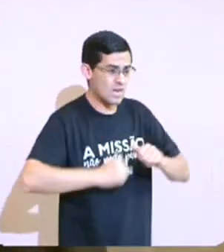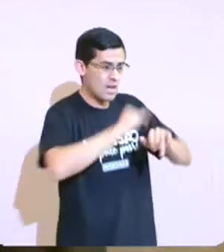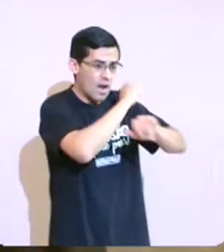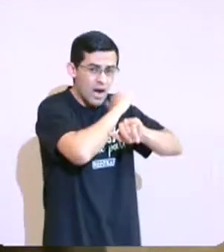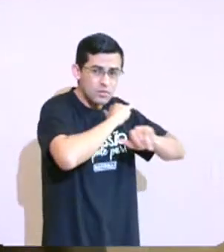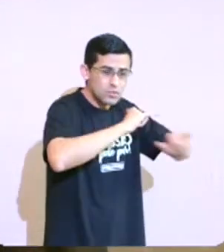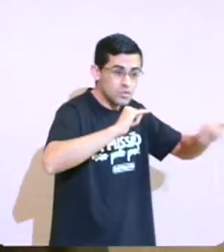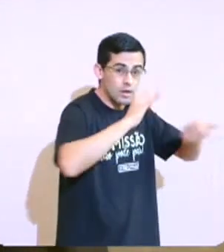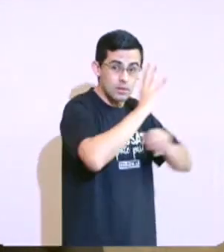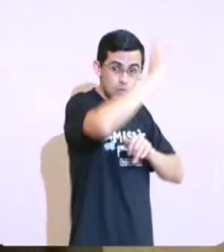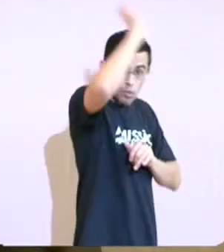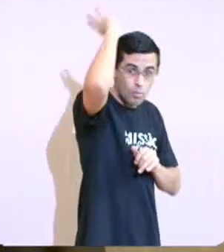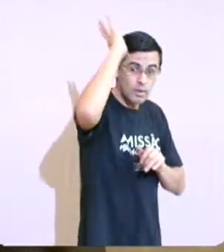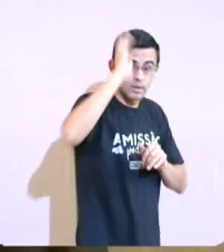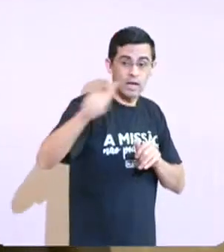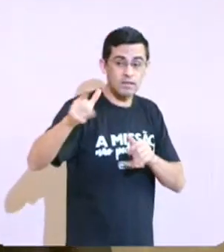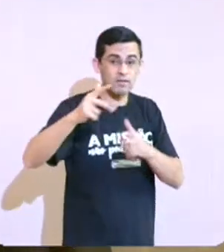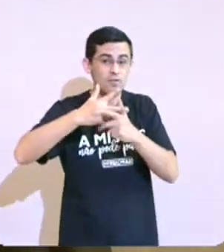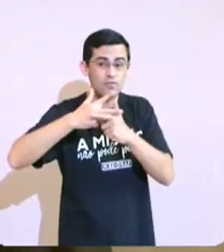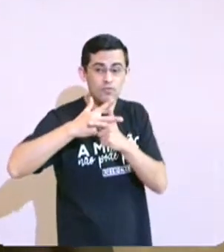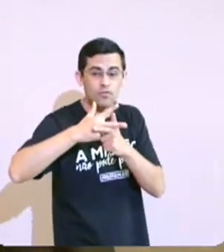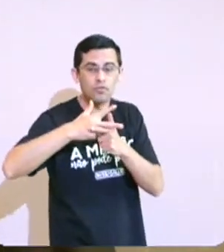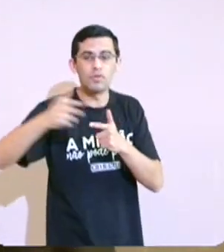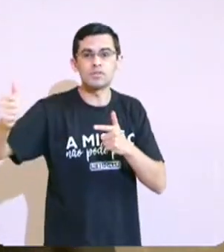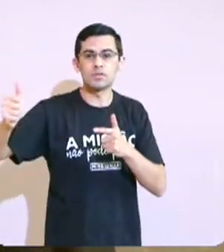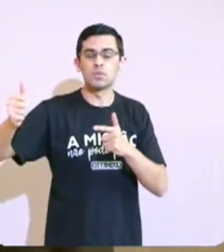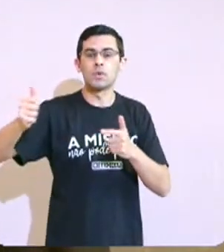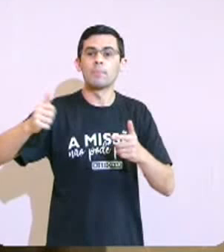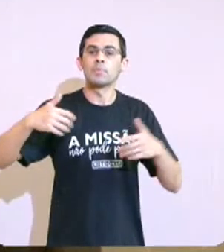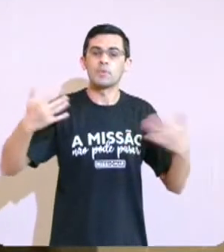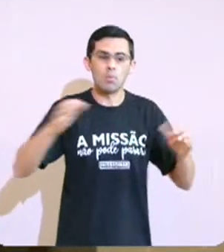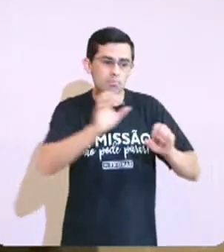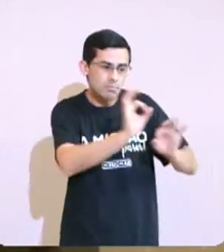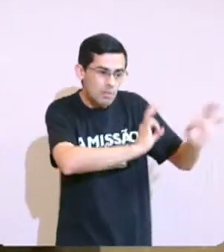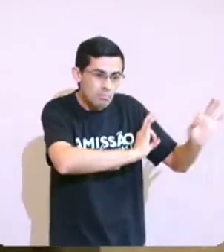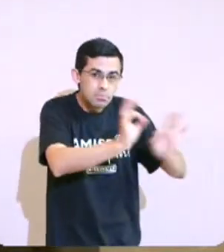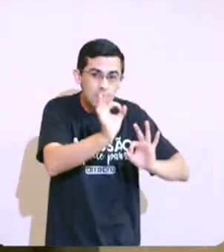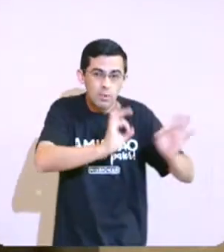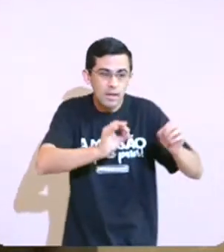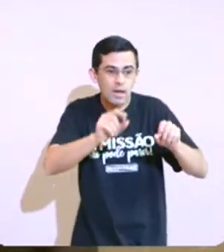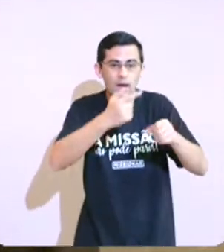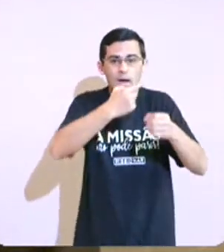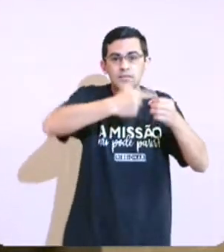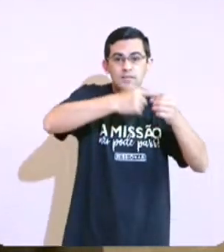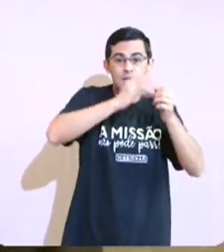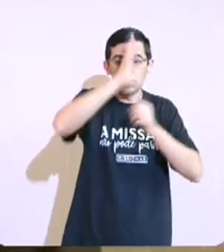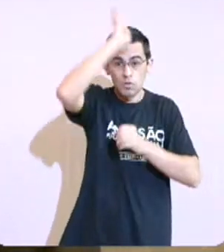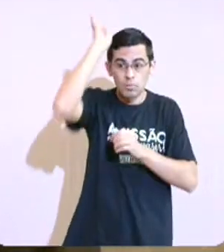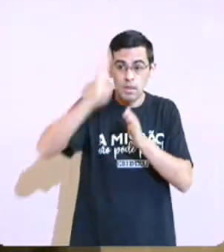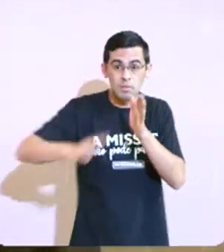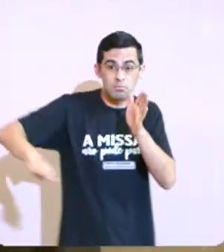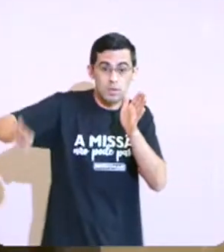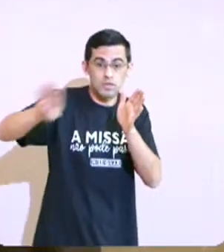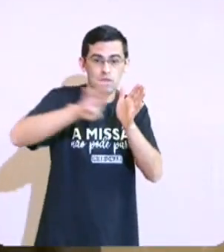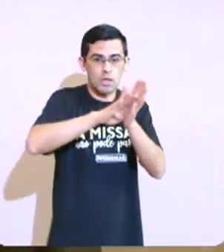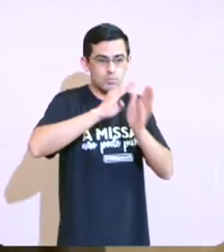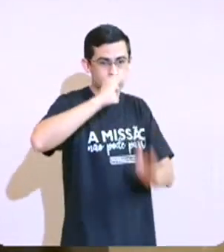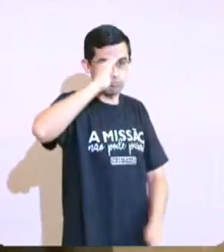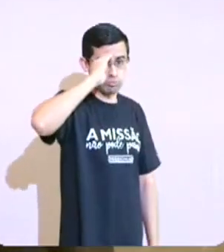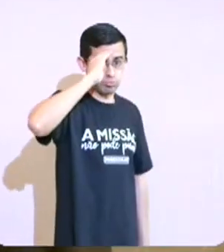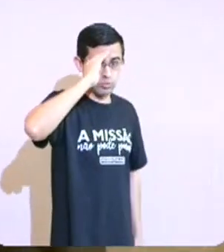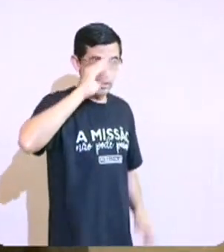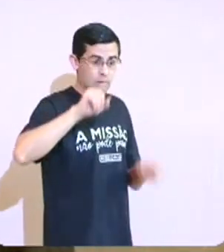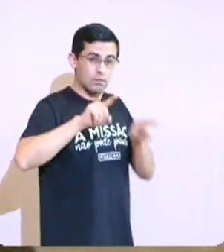anunciar a Roma que Roma havia vencido e para preparar a cidade de Roma para a chegada do conquistador e